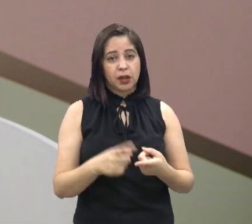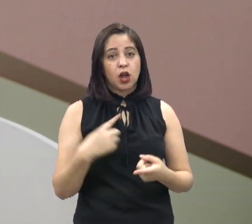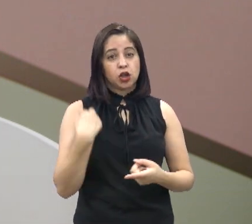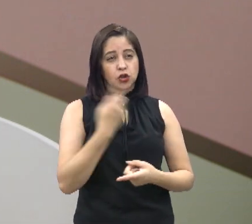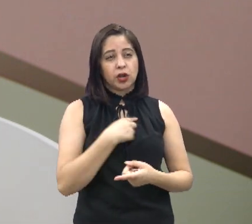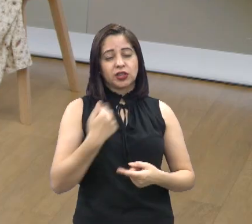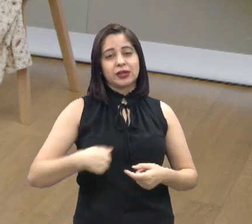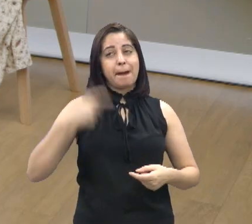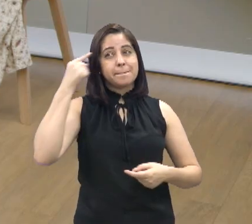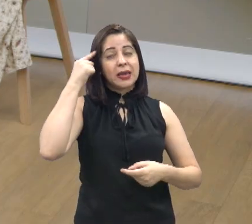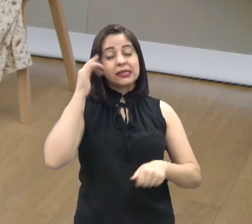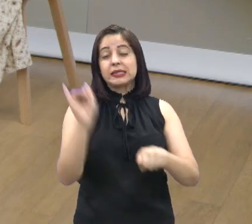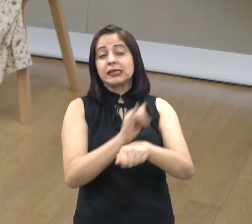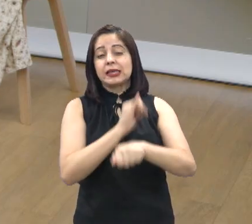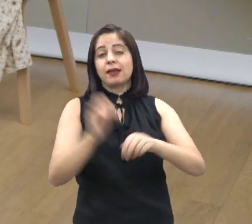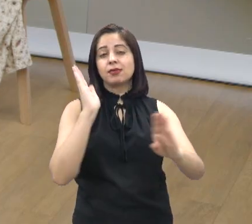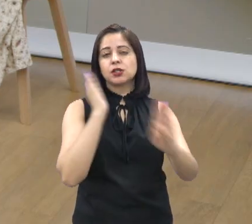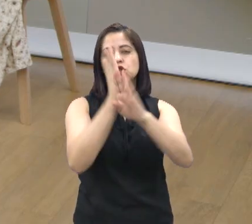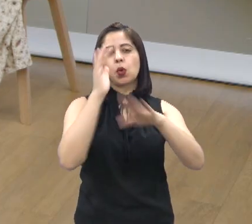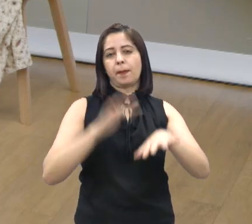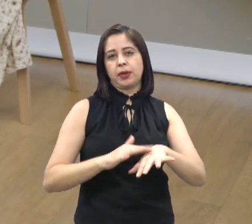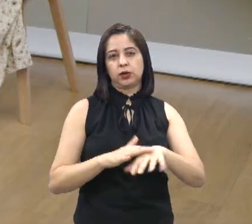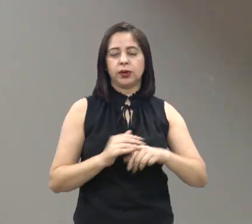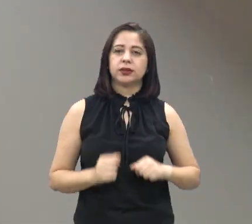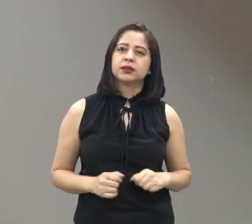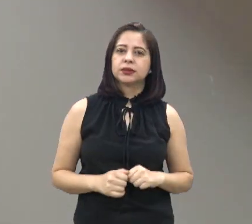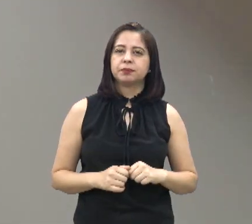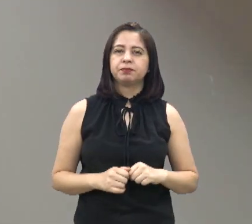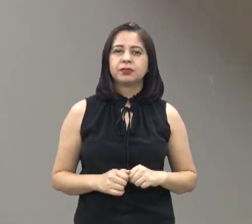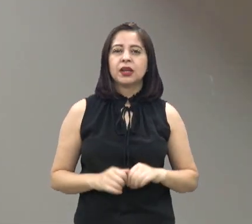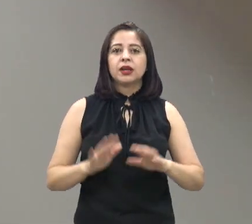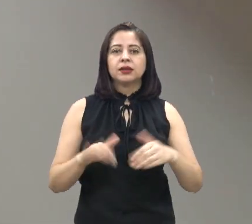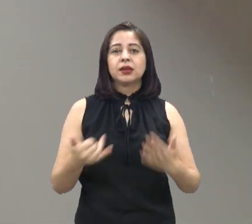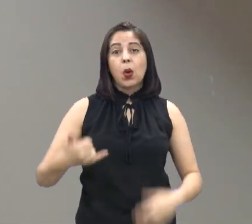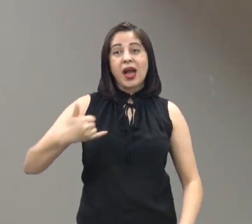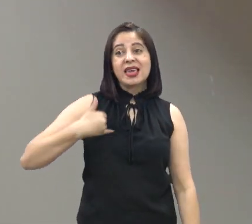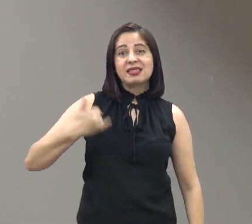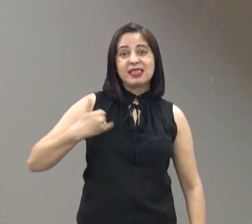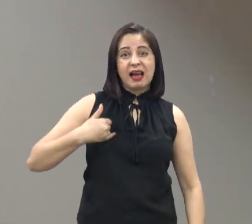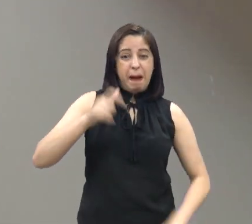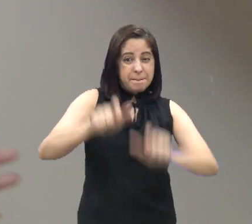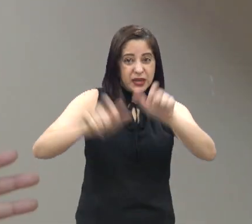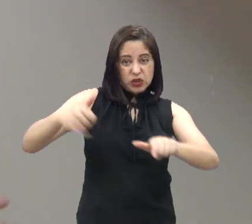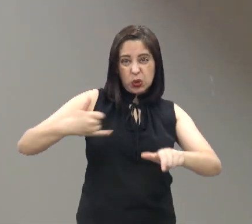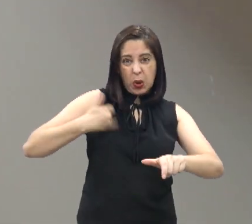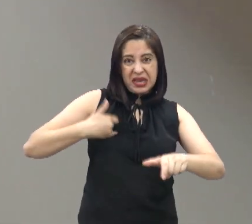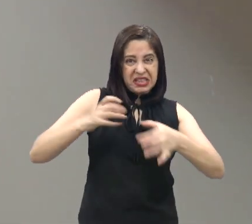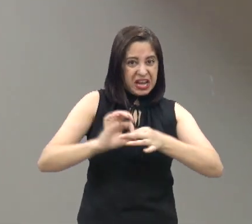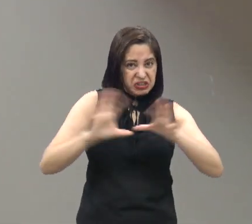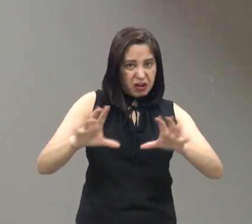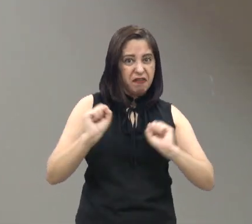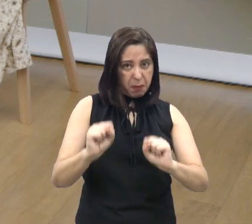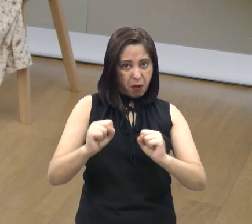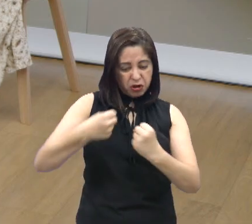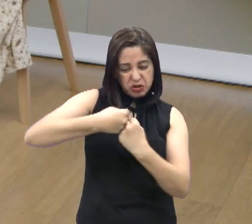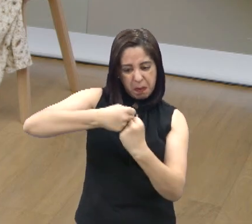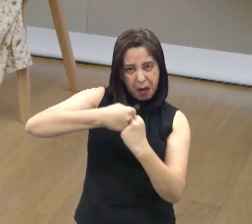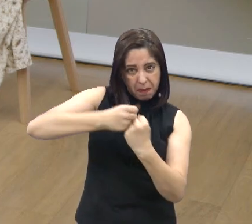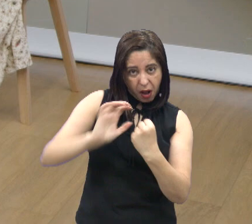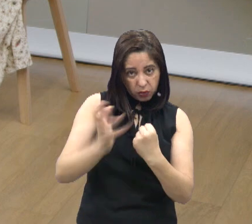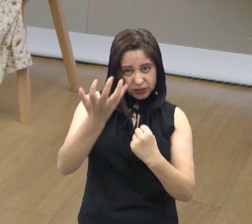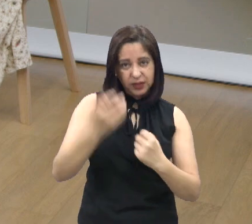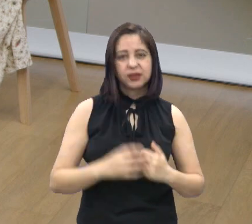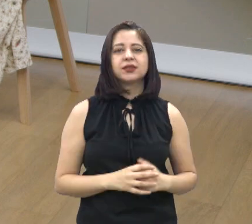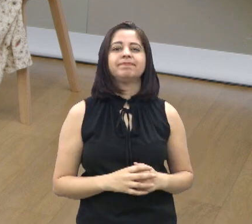causas. Entendi, doutora. E existe uma faixa etária que está mais propício ou pode acometer qualquer idade? Por exemplo, crianças? A artrite pode acometer